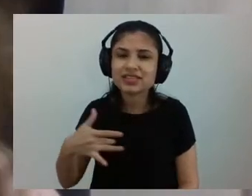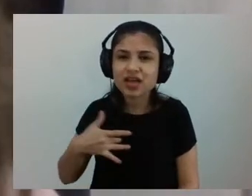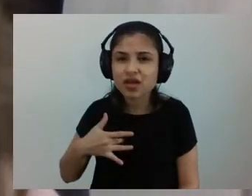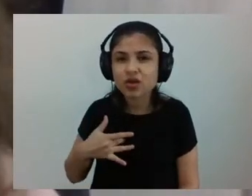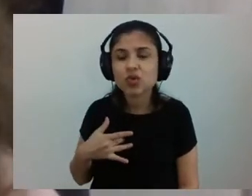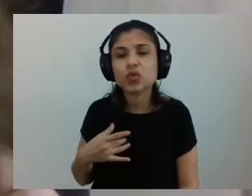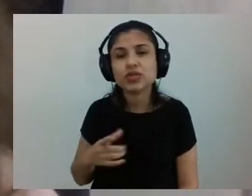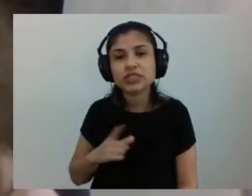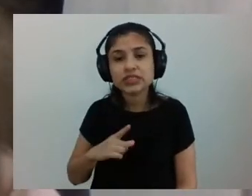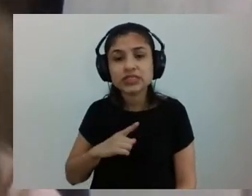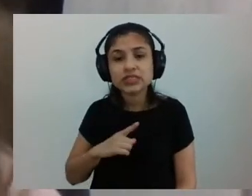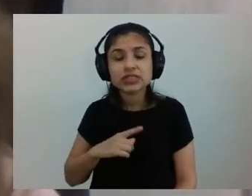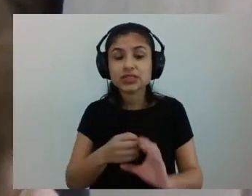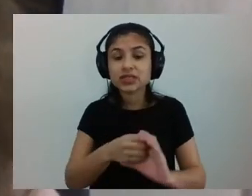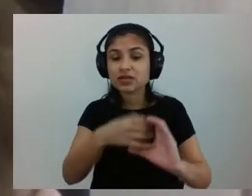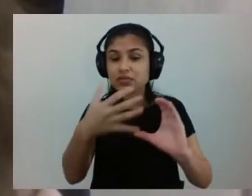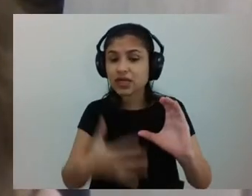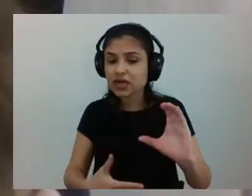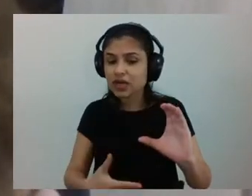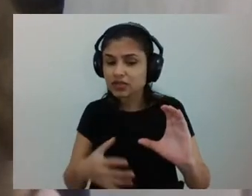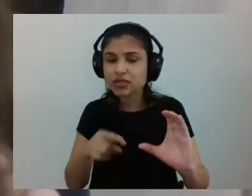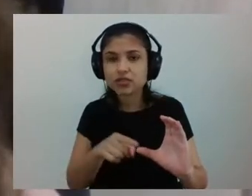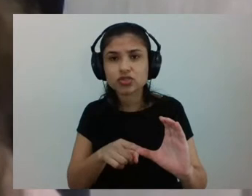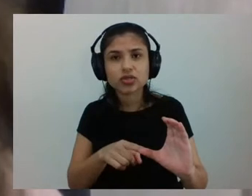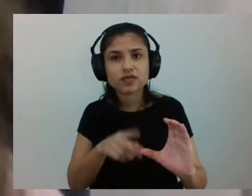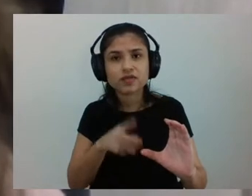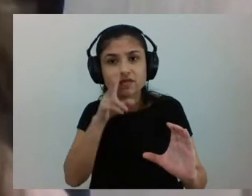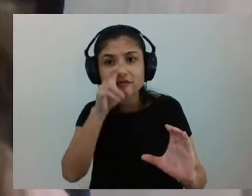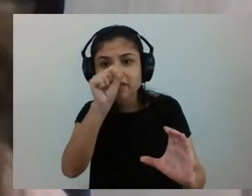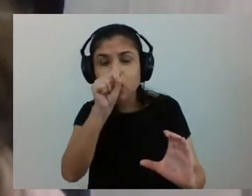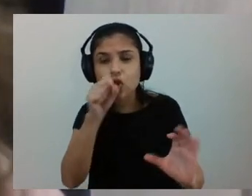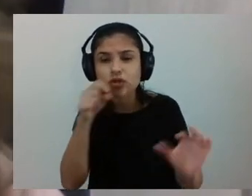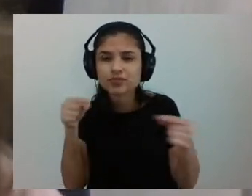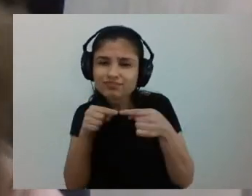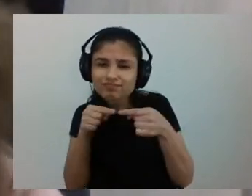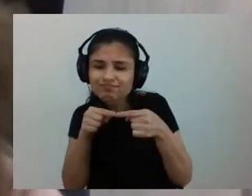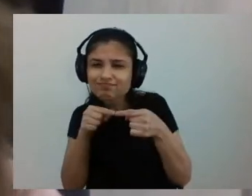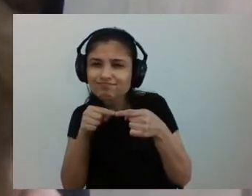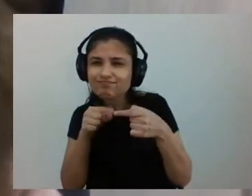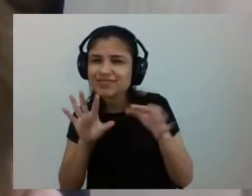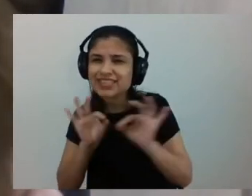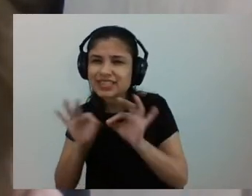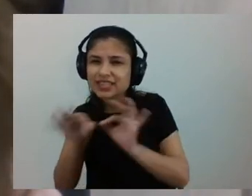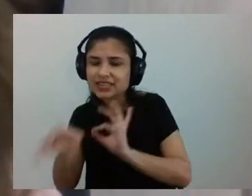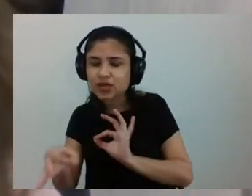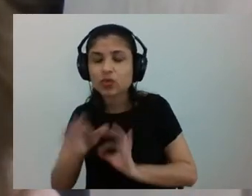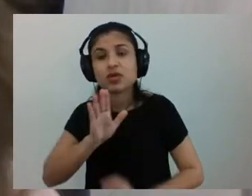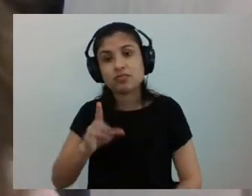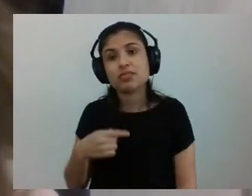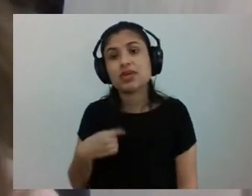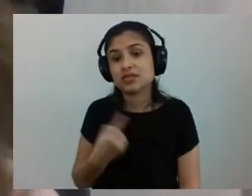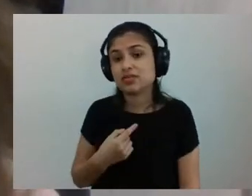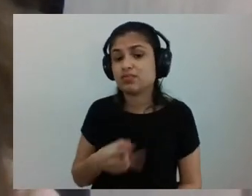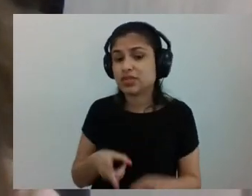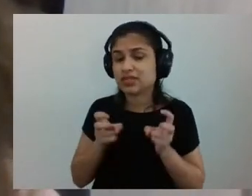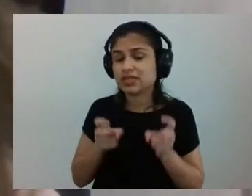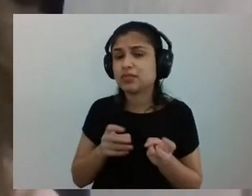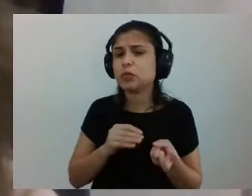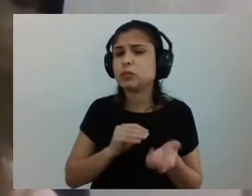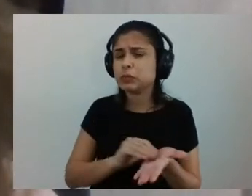uma característica muito forte extensionista. Mas eu vejo que nós ainda temos uma deficiência